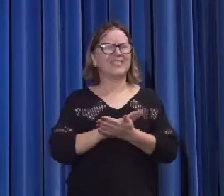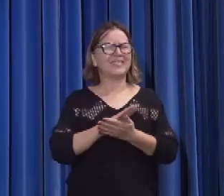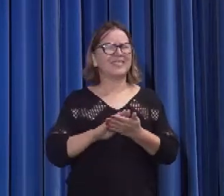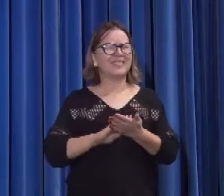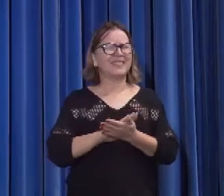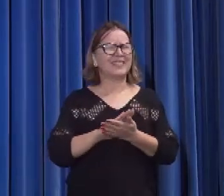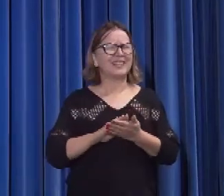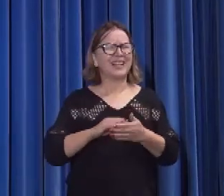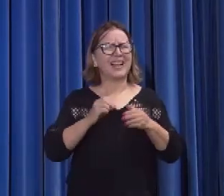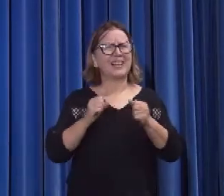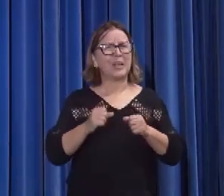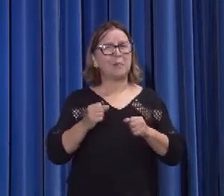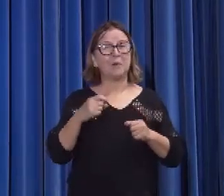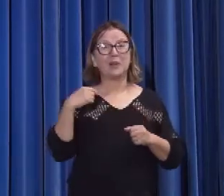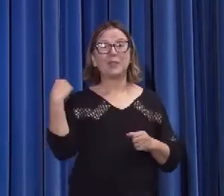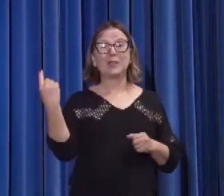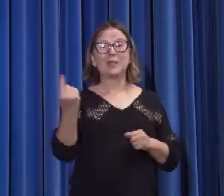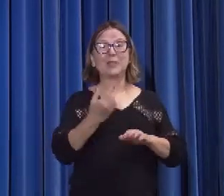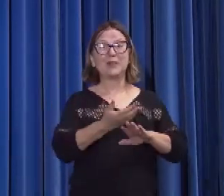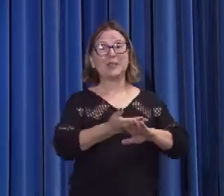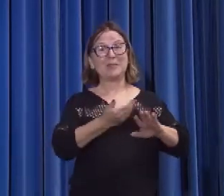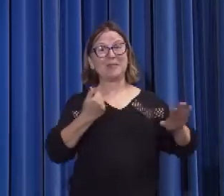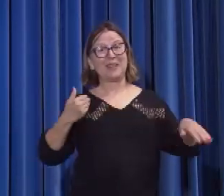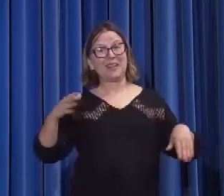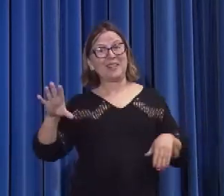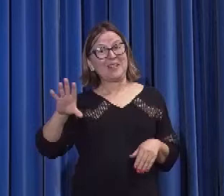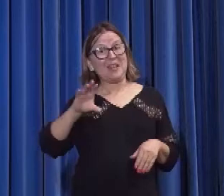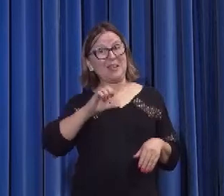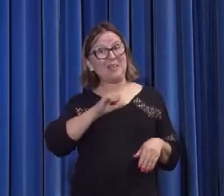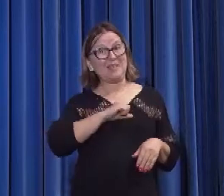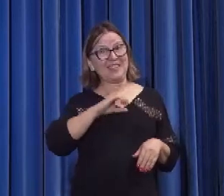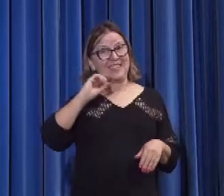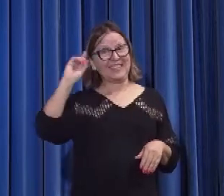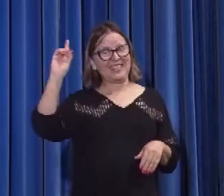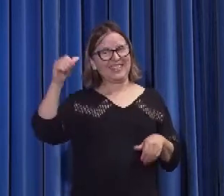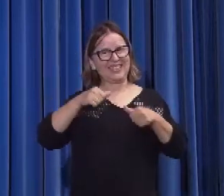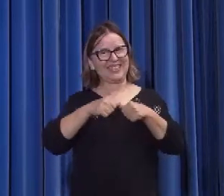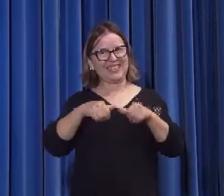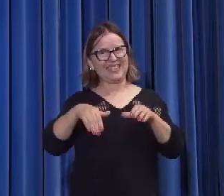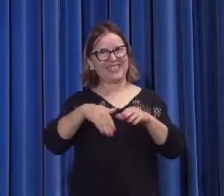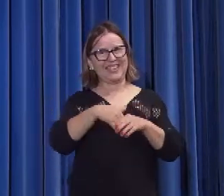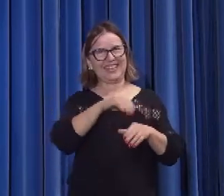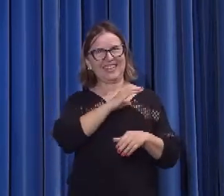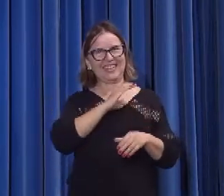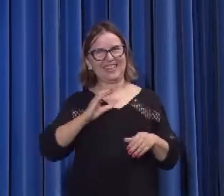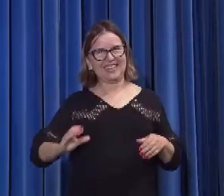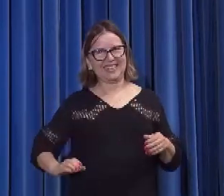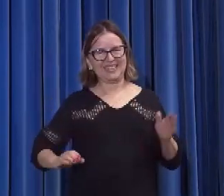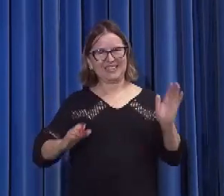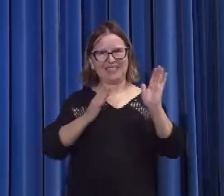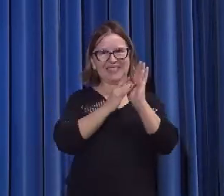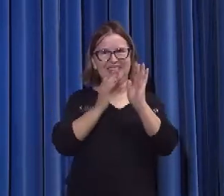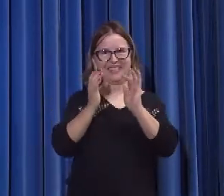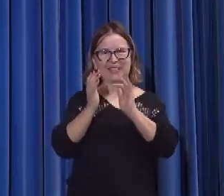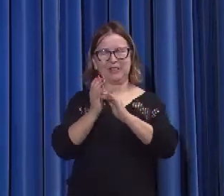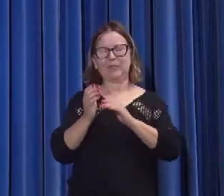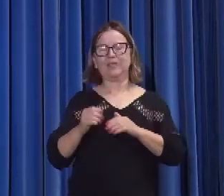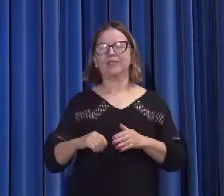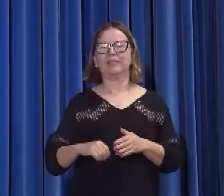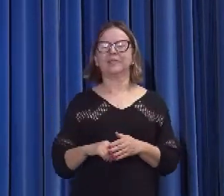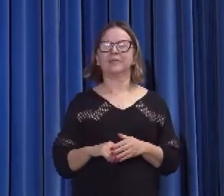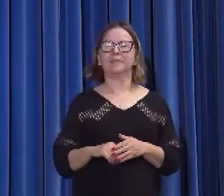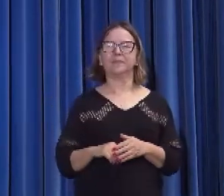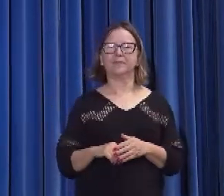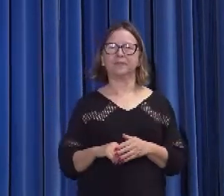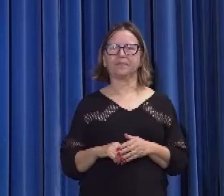Deus que há em Cristo Jesus. O termo tribulação vem do latim tribulum, que era um pedaço